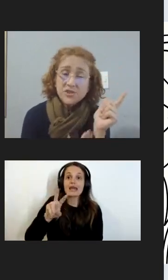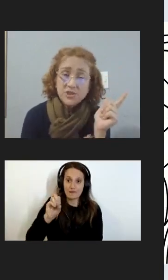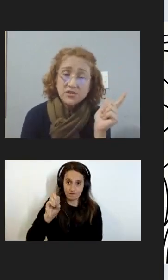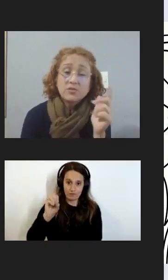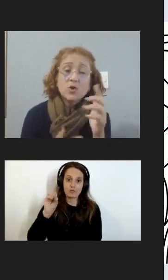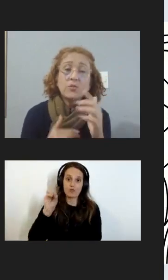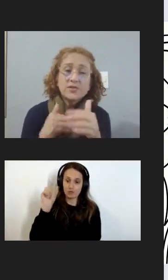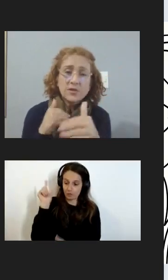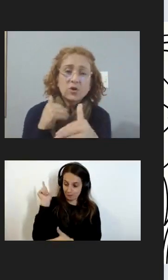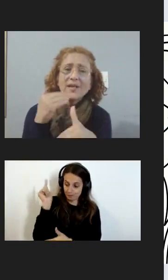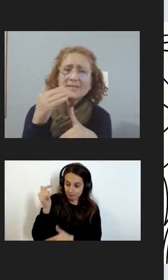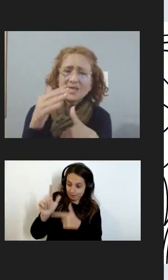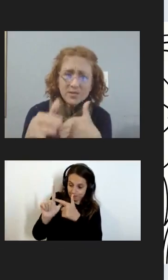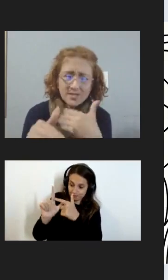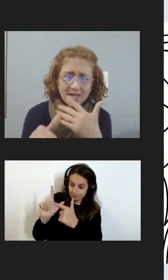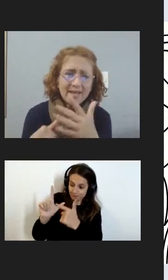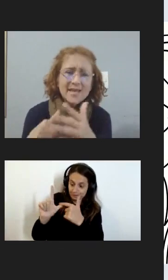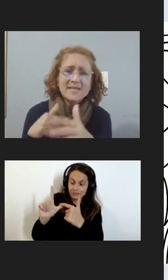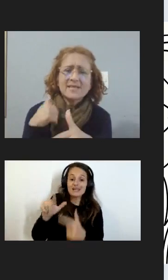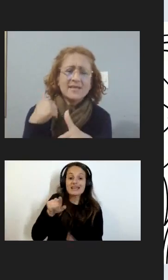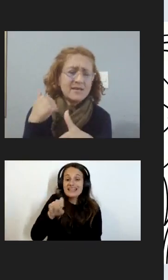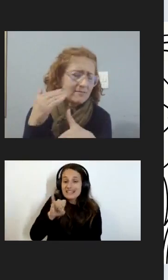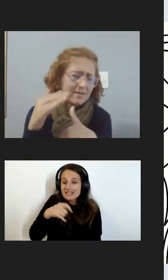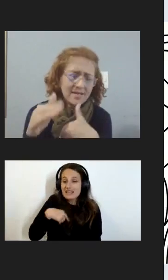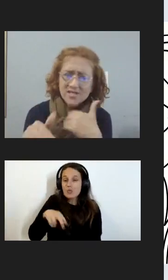nervo mediano, como você começa a usar